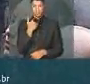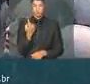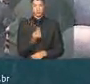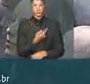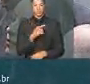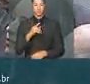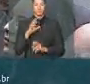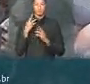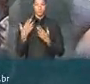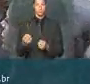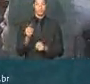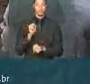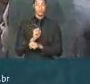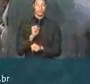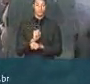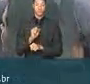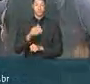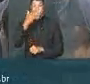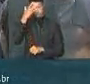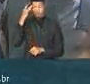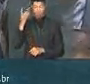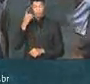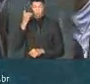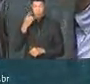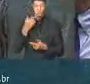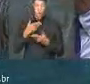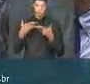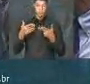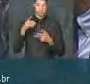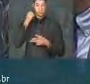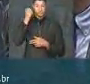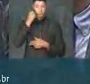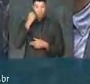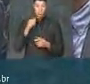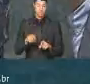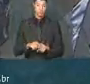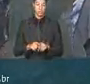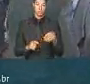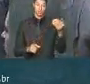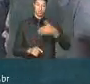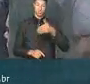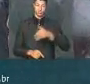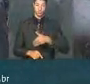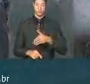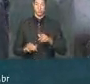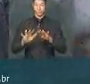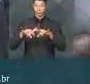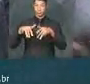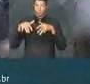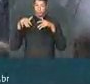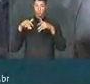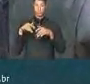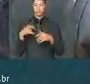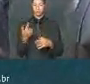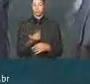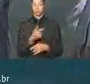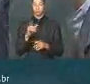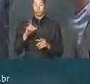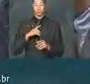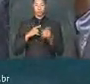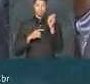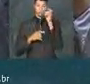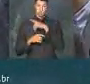nós vamos ter que aguardar que os parlamentares tanto os senadores quanto os deputados venham ao plenário então nós vamos ter